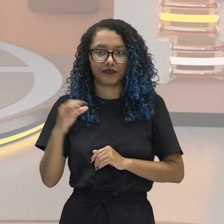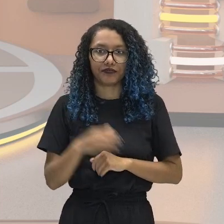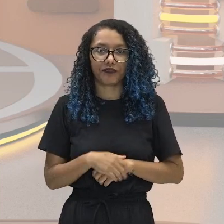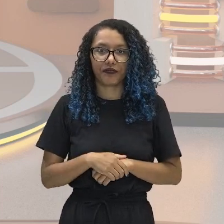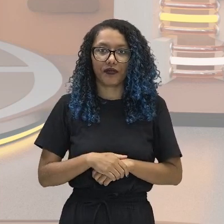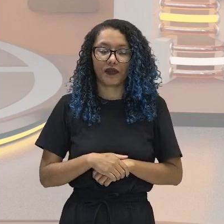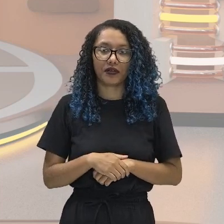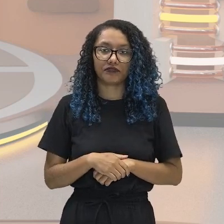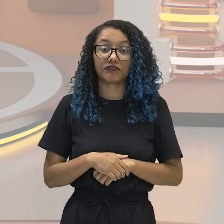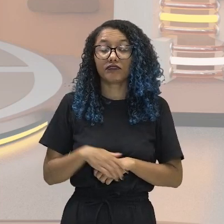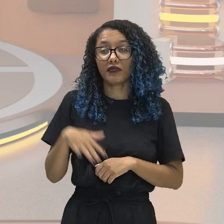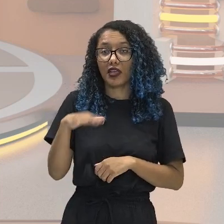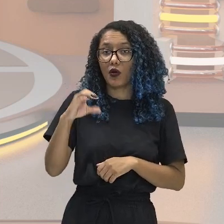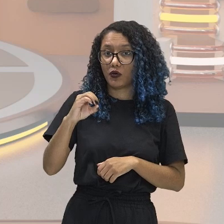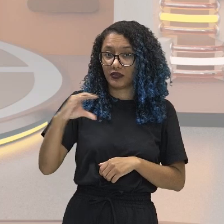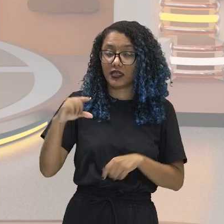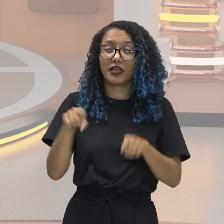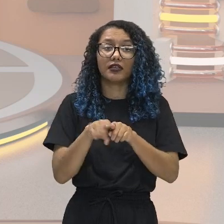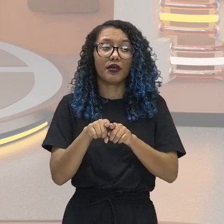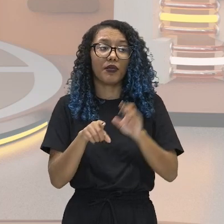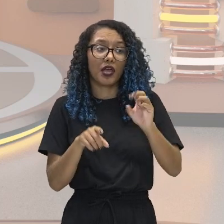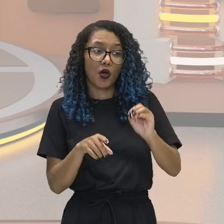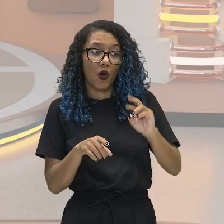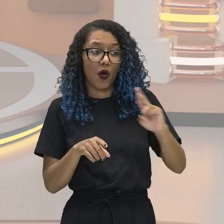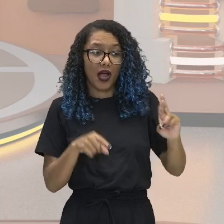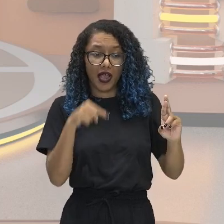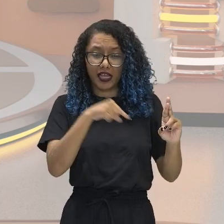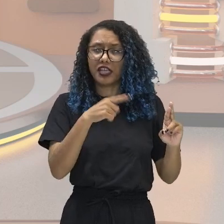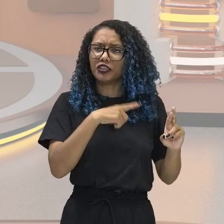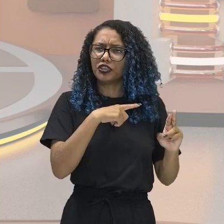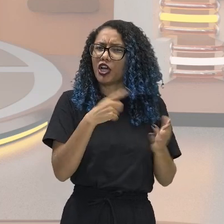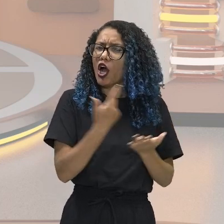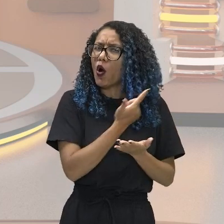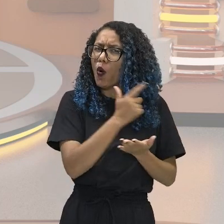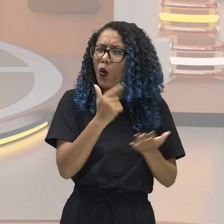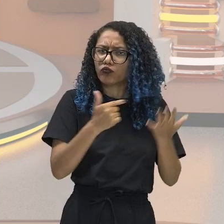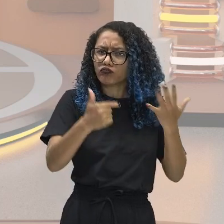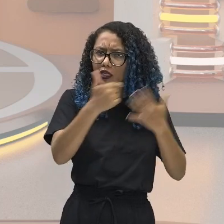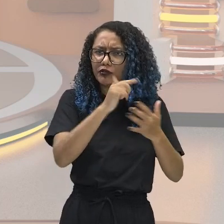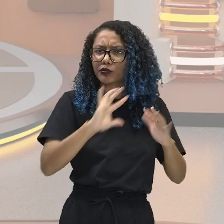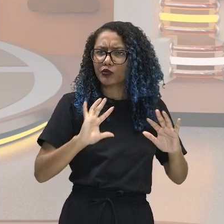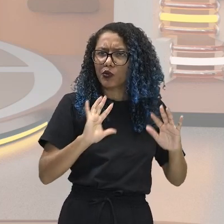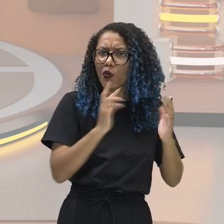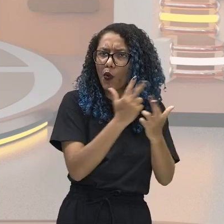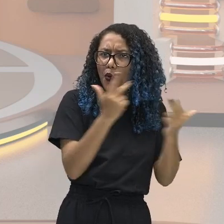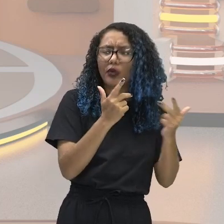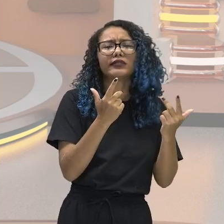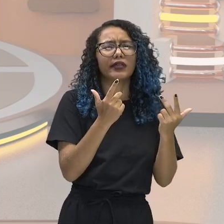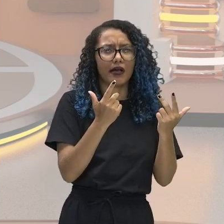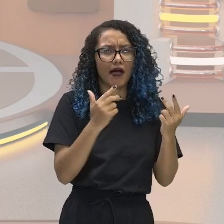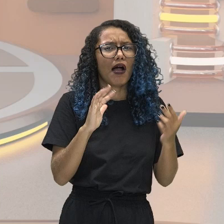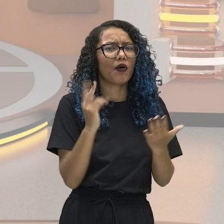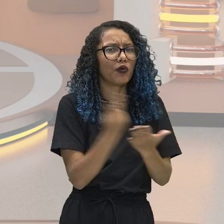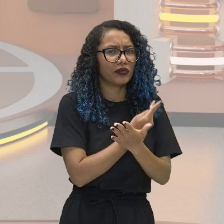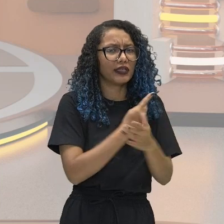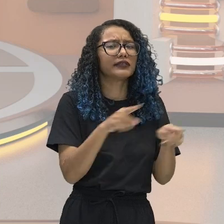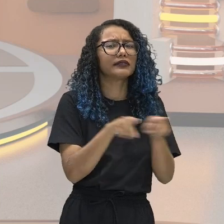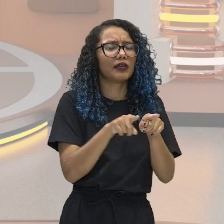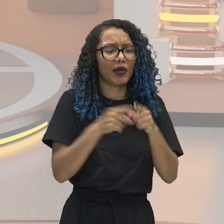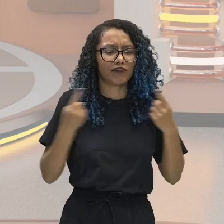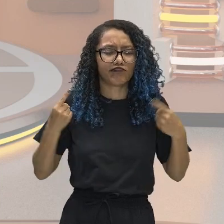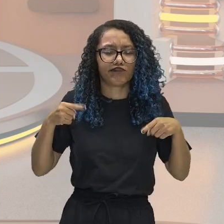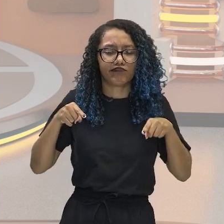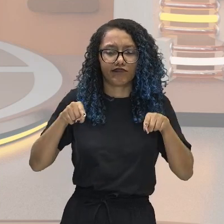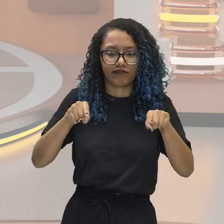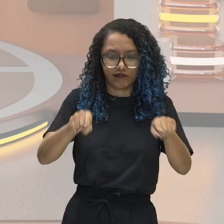próprio Império Bizantino estavam acontecendo outras situações, outros fatos. Tudo ao mesmo tempo. A gente divide justamente para a gente